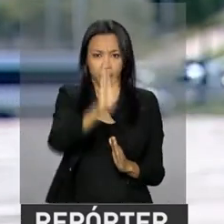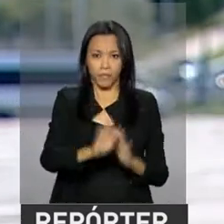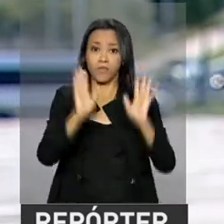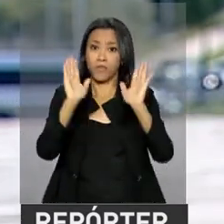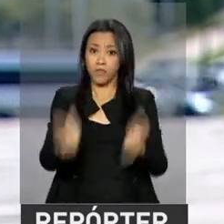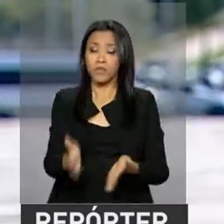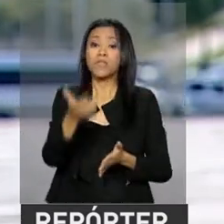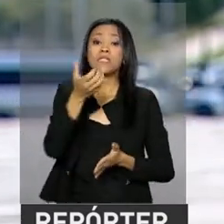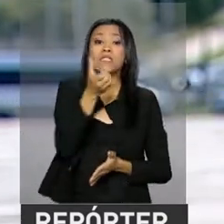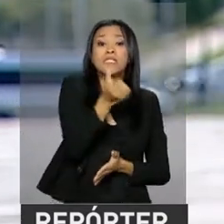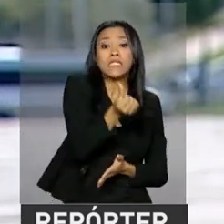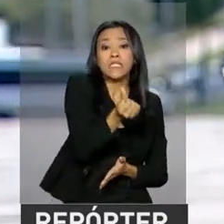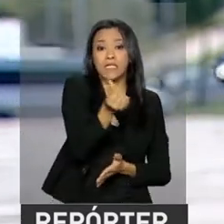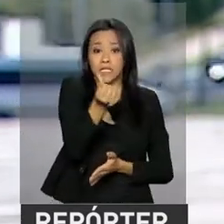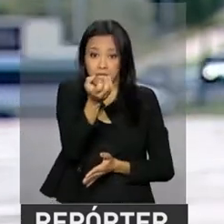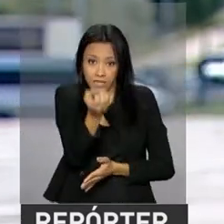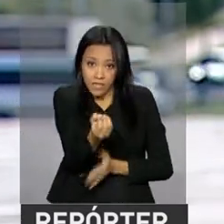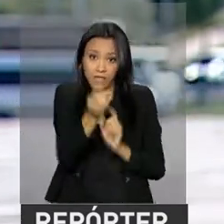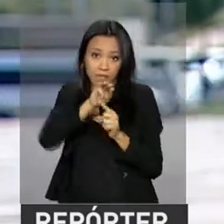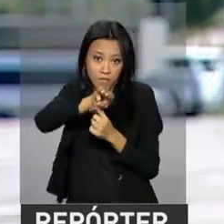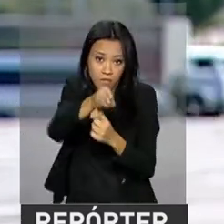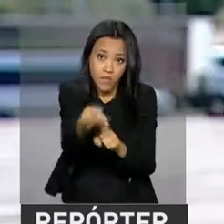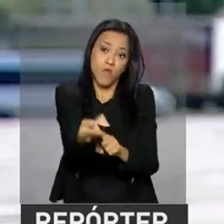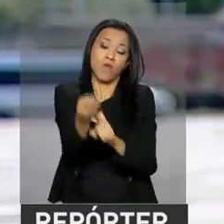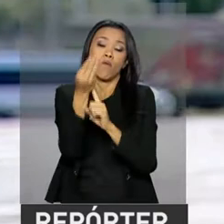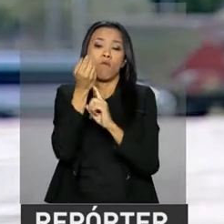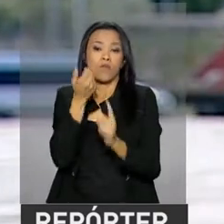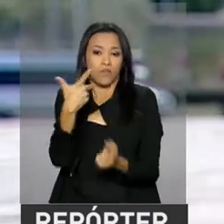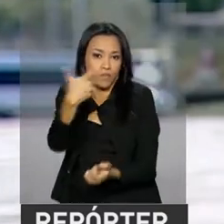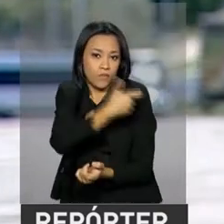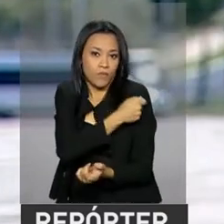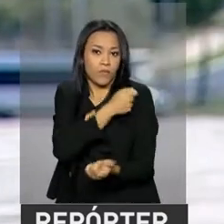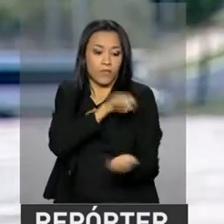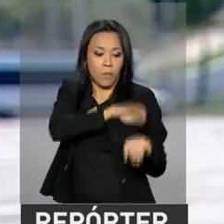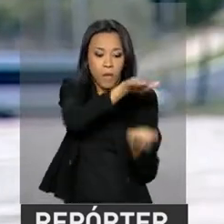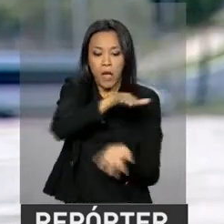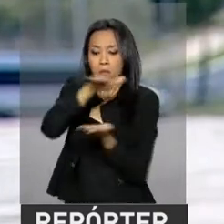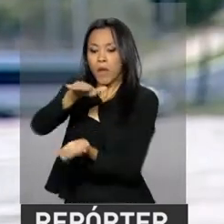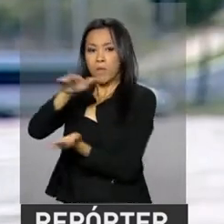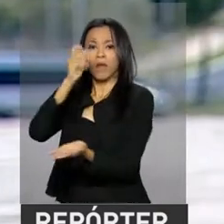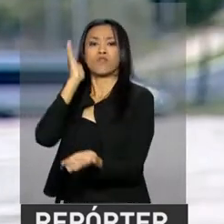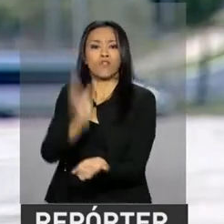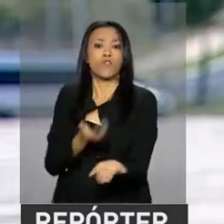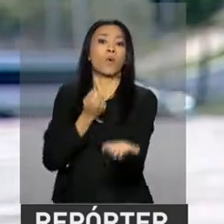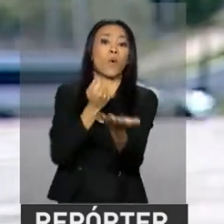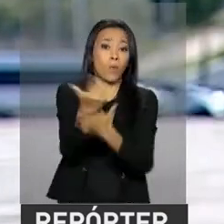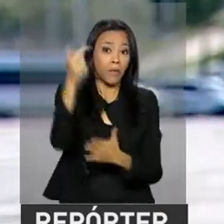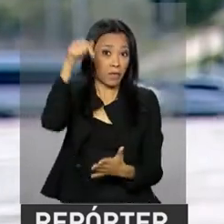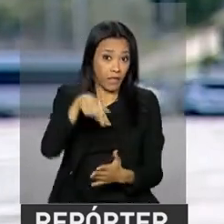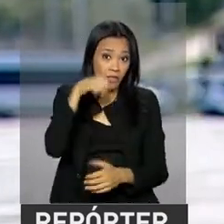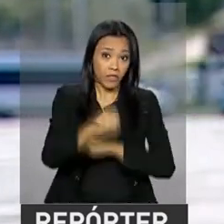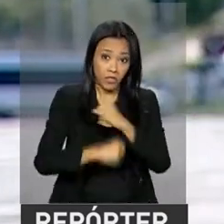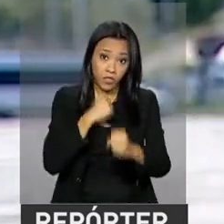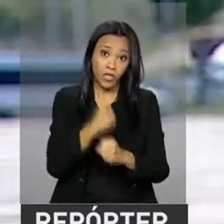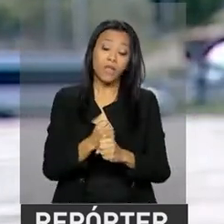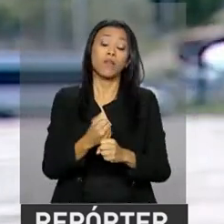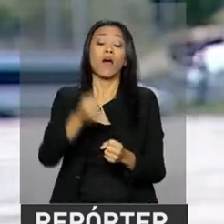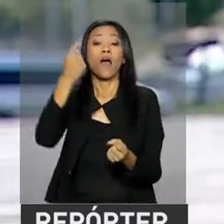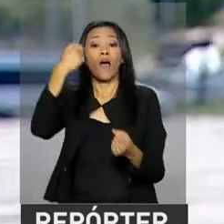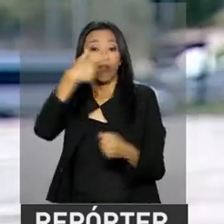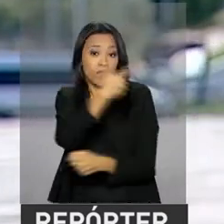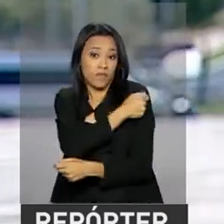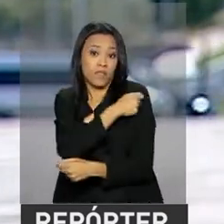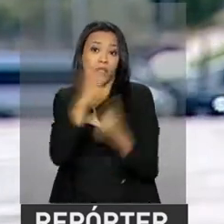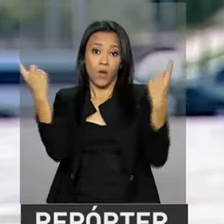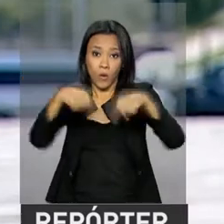60 milhões de doses foram compradas para a campanha deste ano a vacina contra a gripe está disponível nos postos de